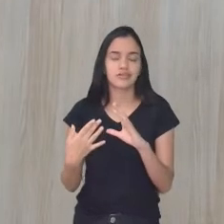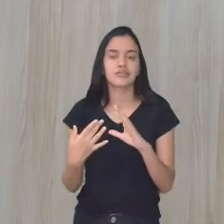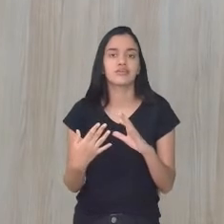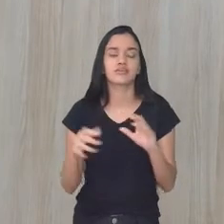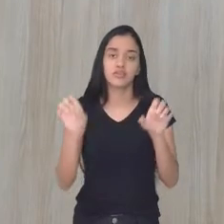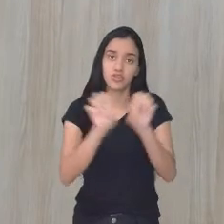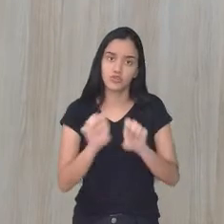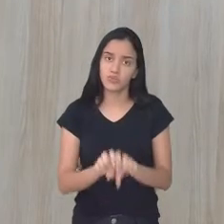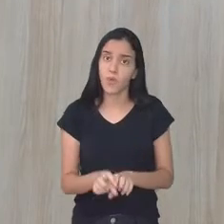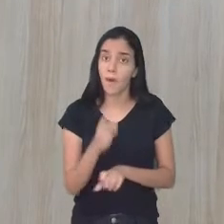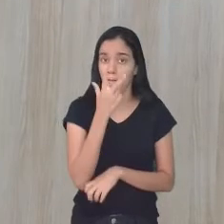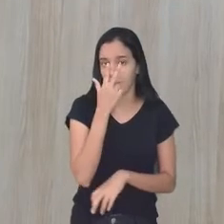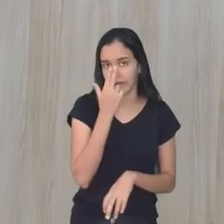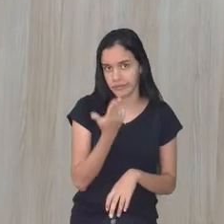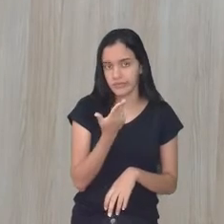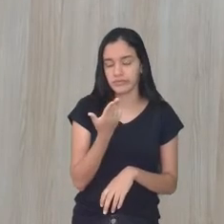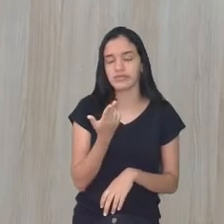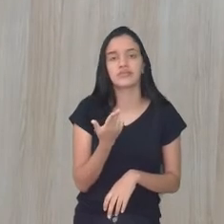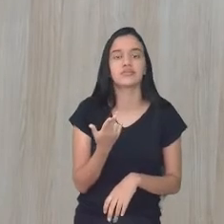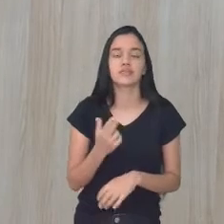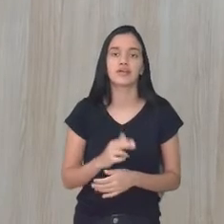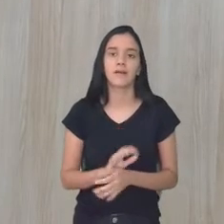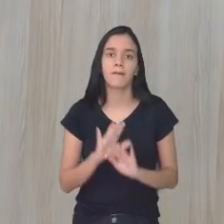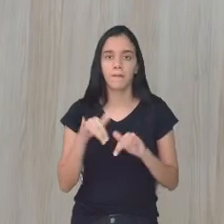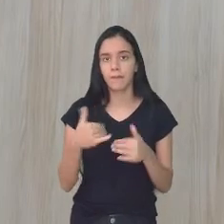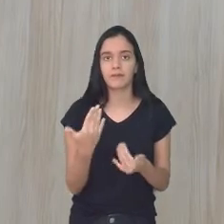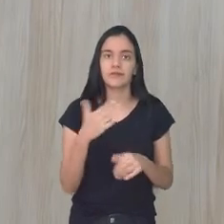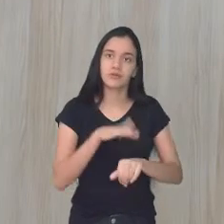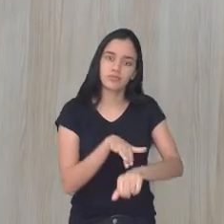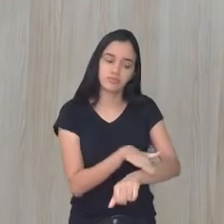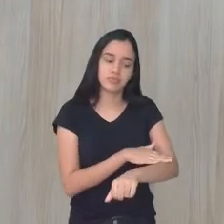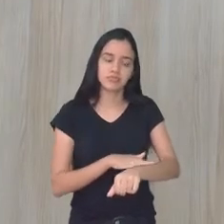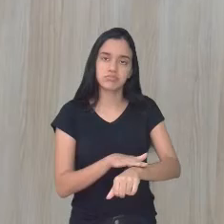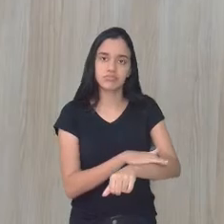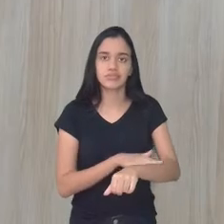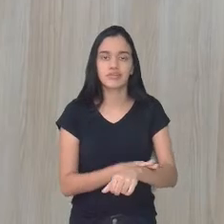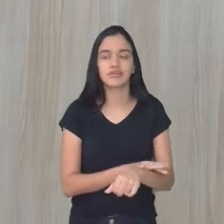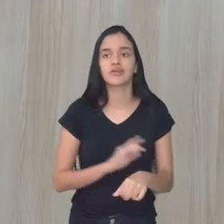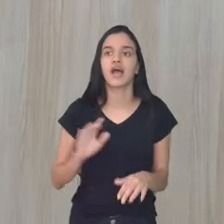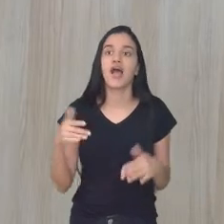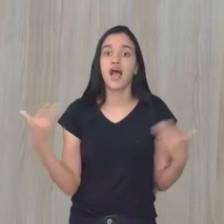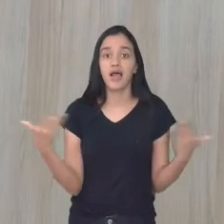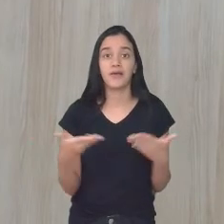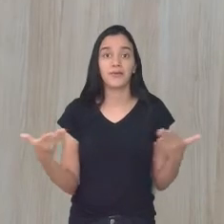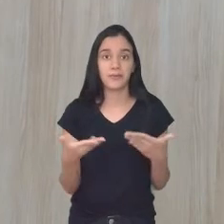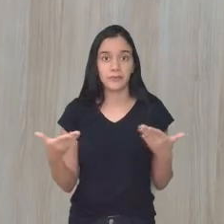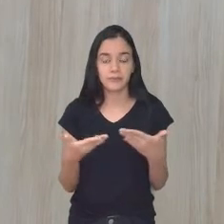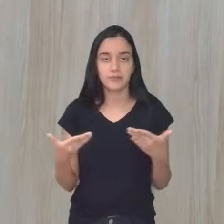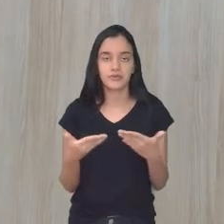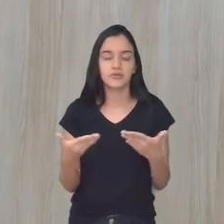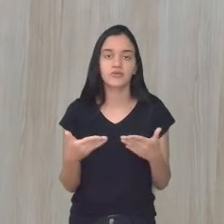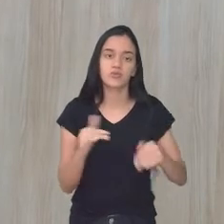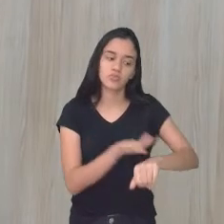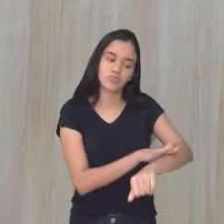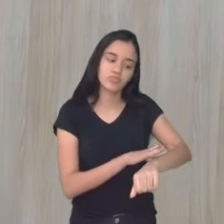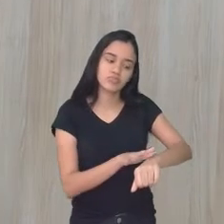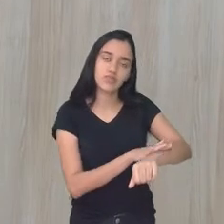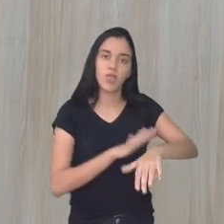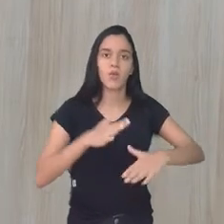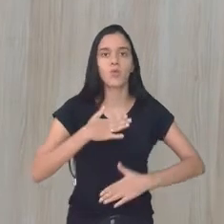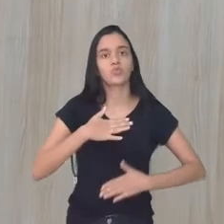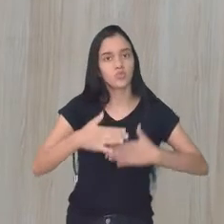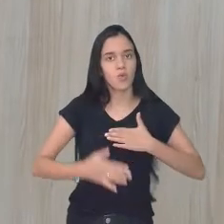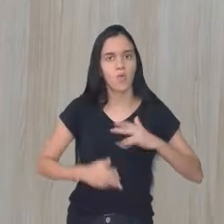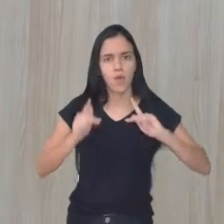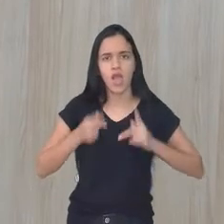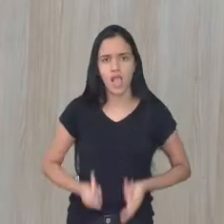estrutura muito parecida. Então, a questão de tecido. O que é que nós vamos agora? Esses tecidos do nosso corpo, eles não